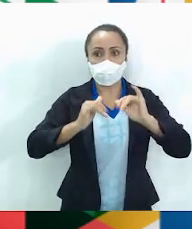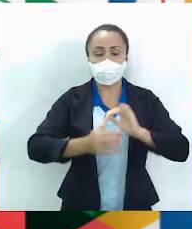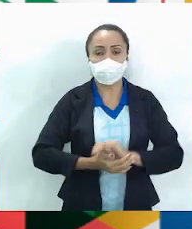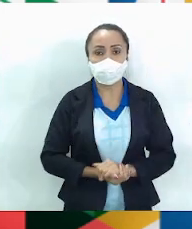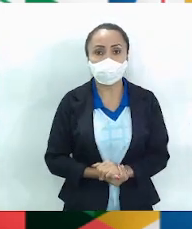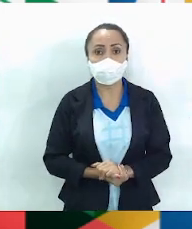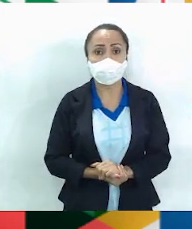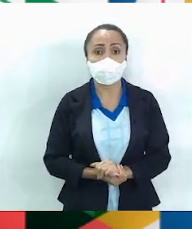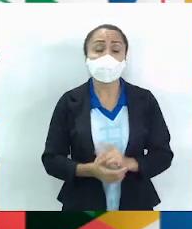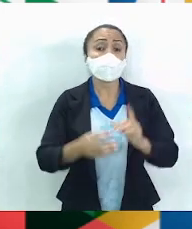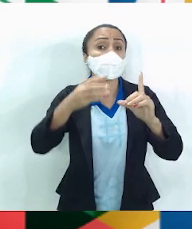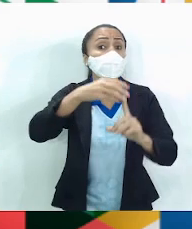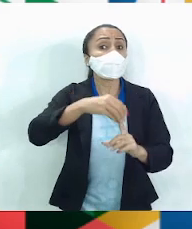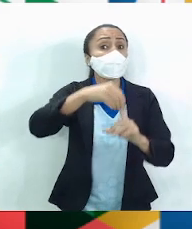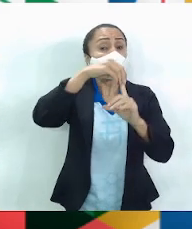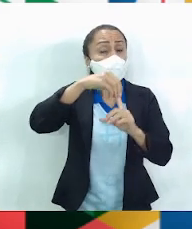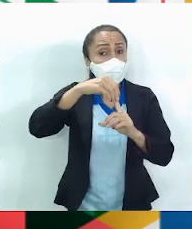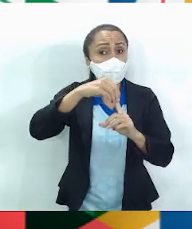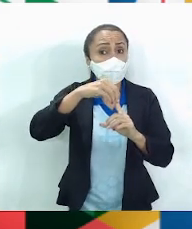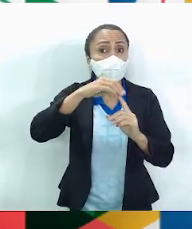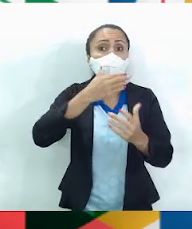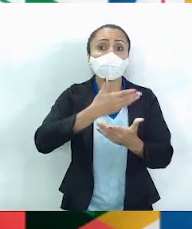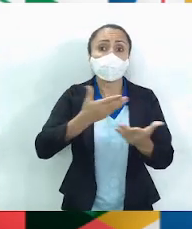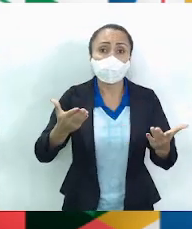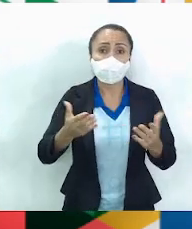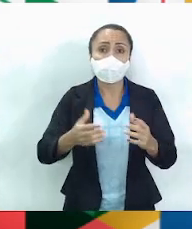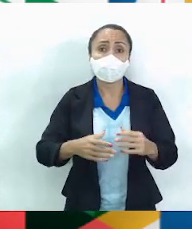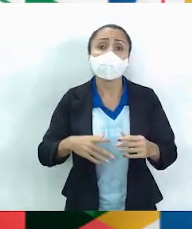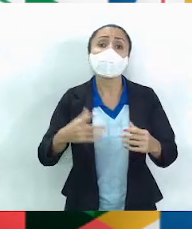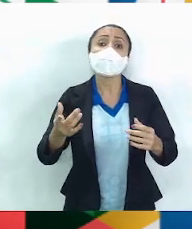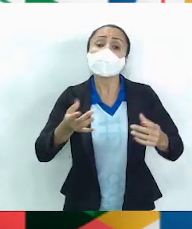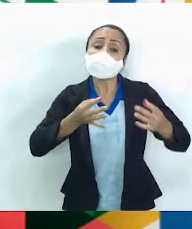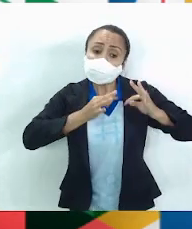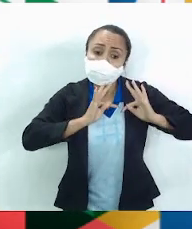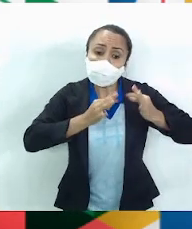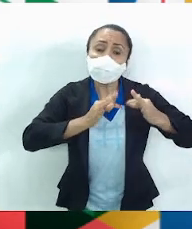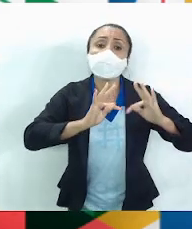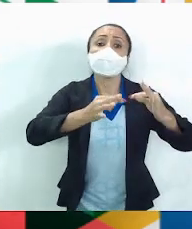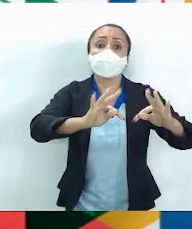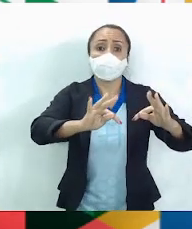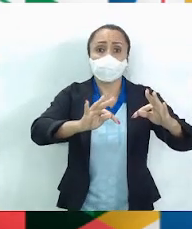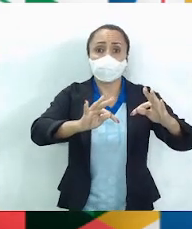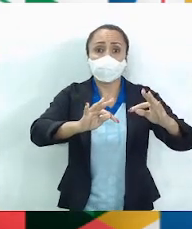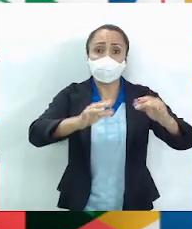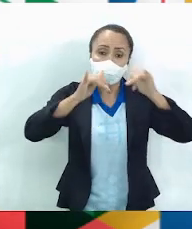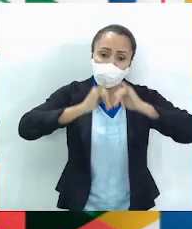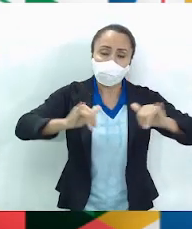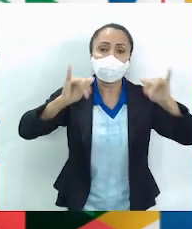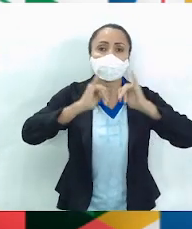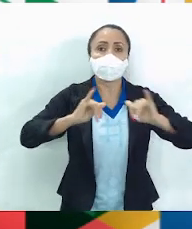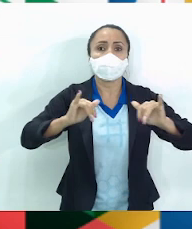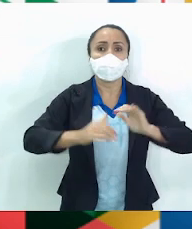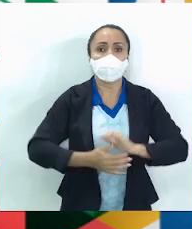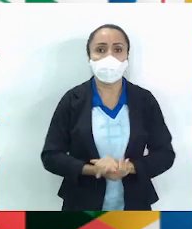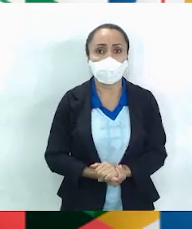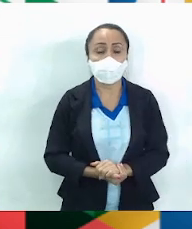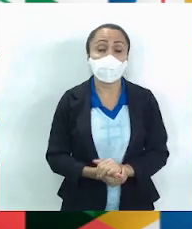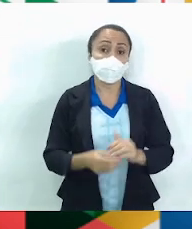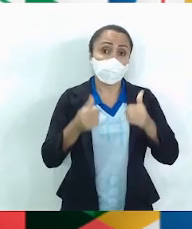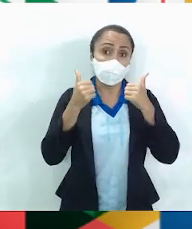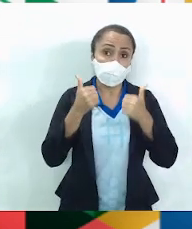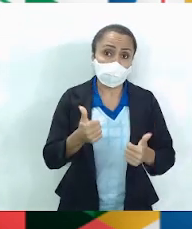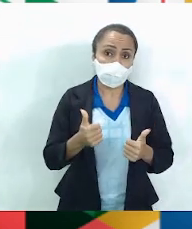tá? Principalmente a tecnologia da informação,